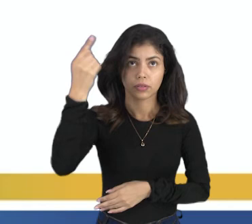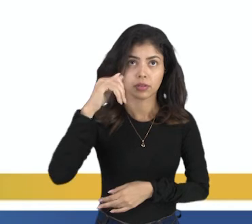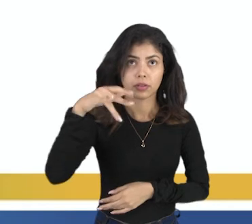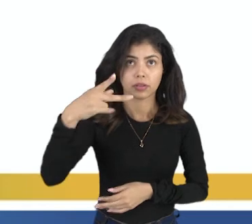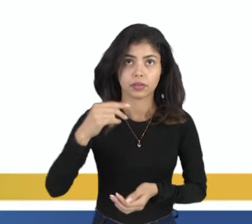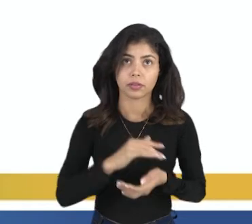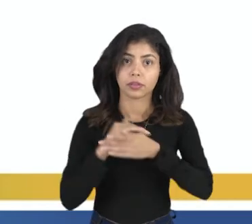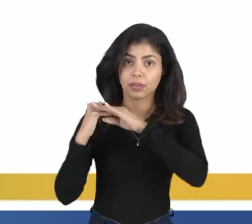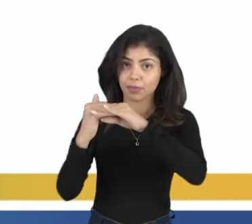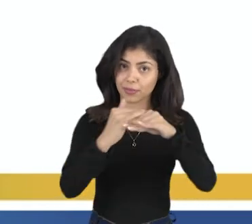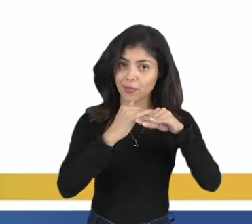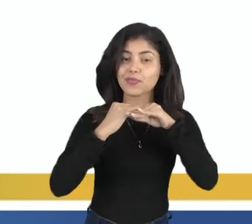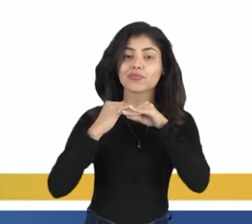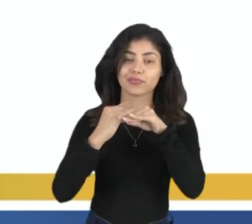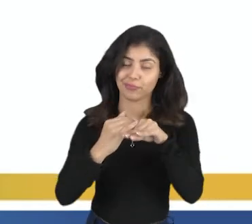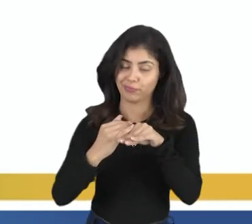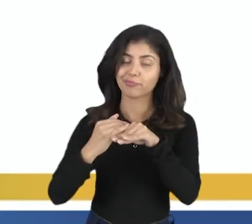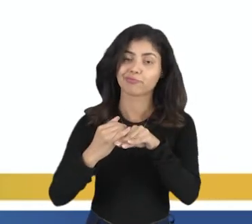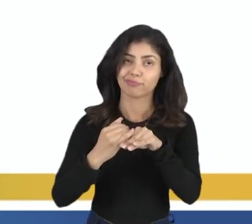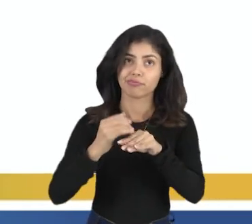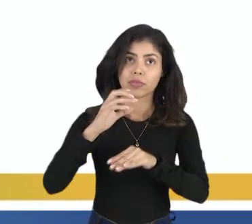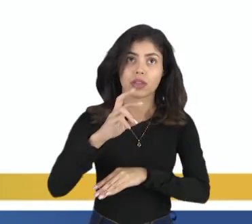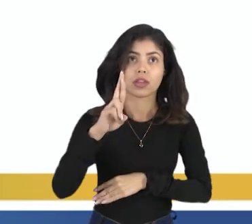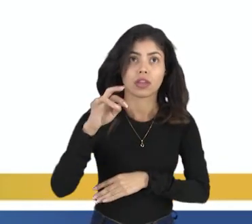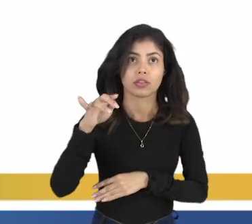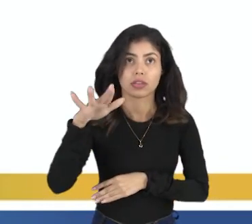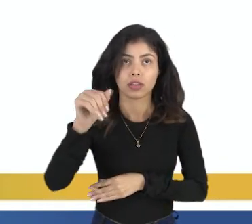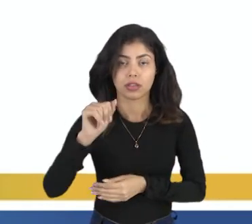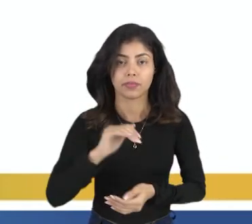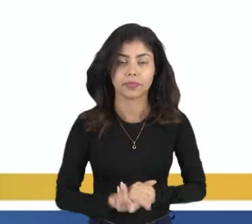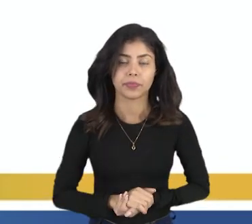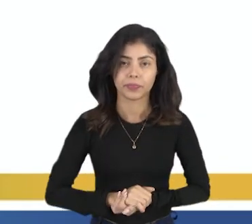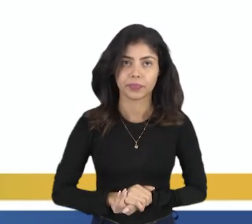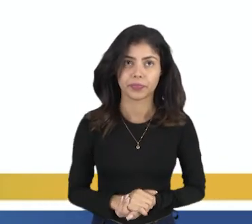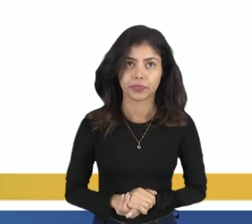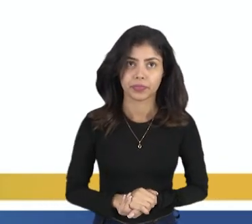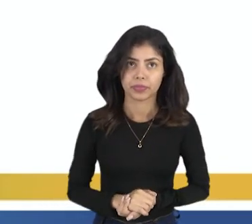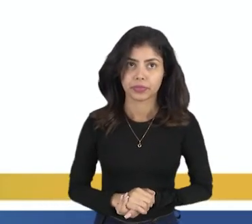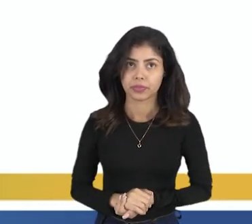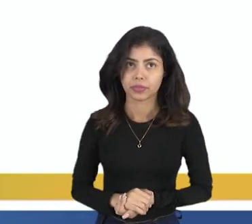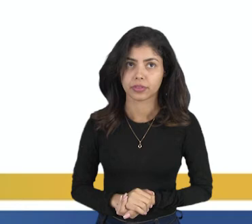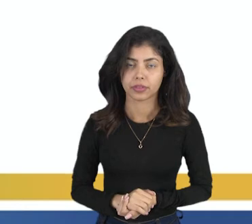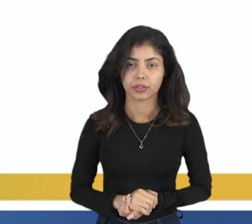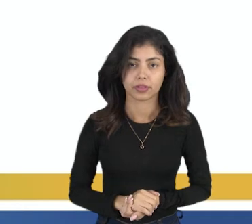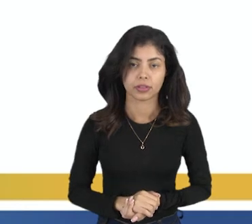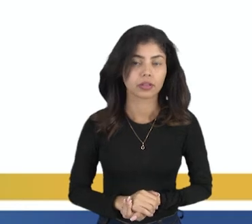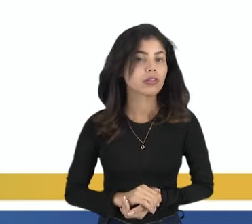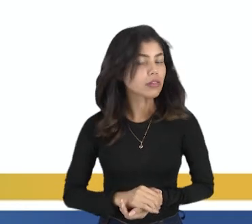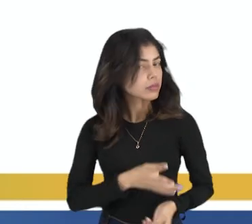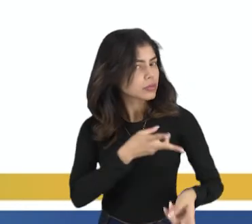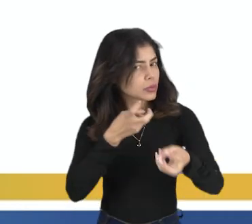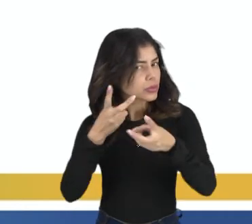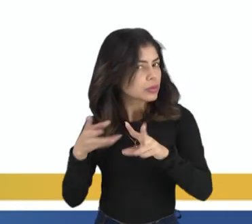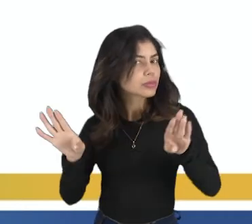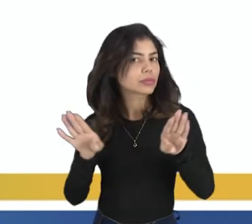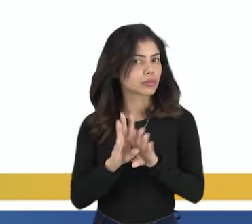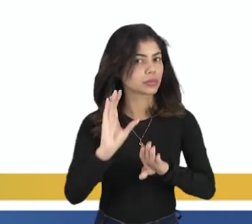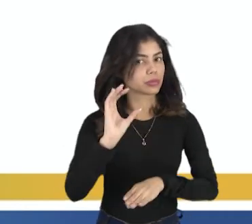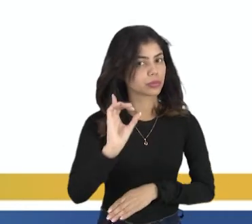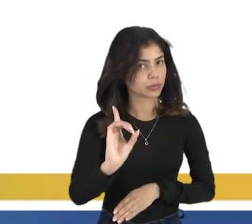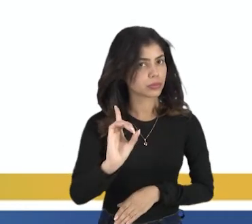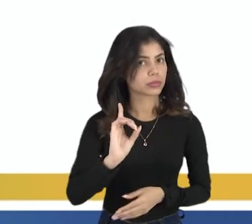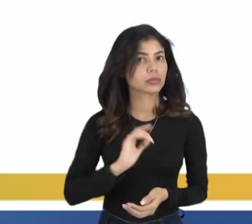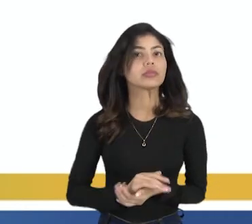ipê está entre as alturas médias de uma castanheira e uma paineira, certo? E percebam que a letra